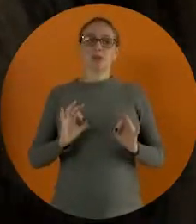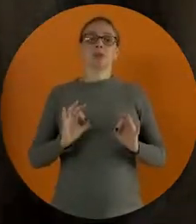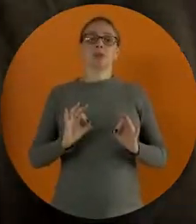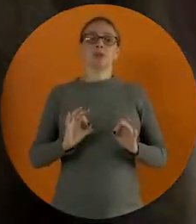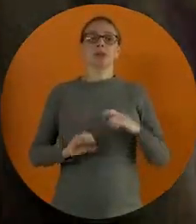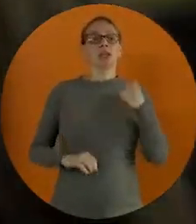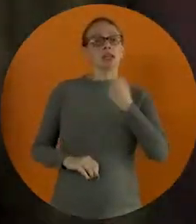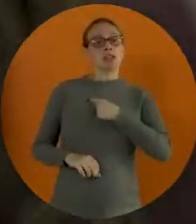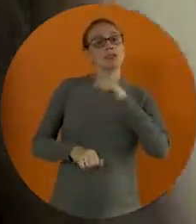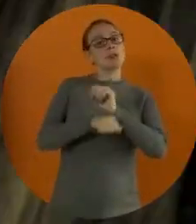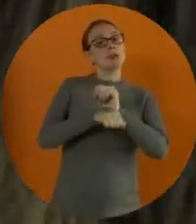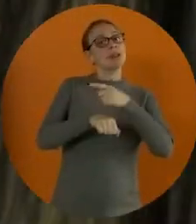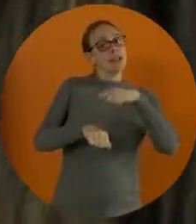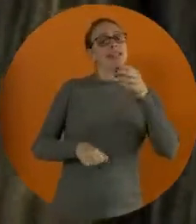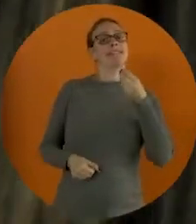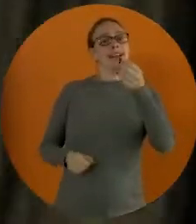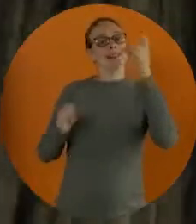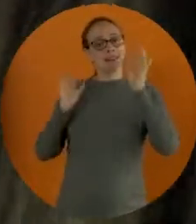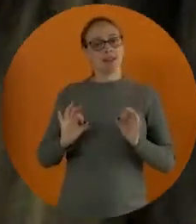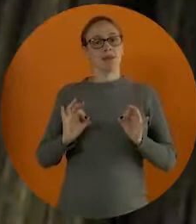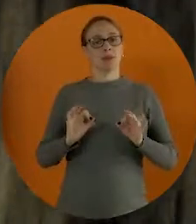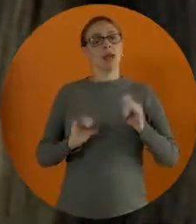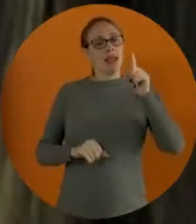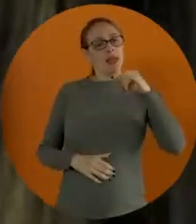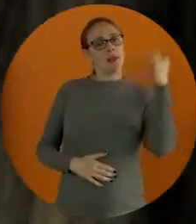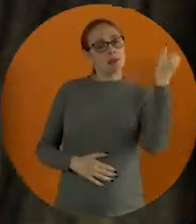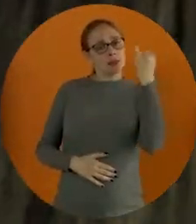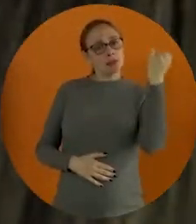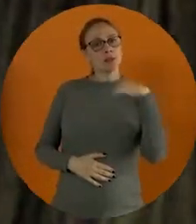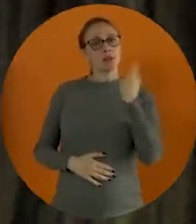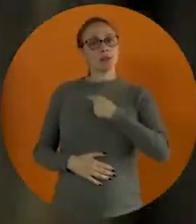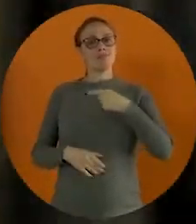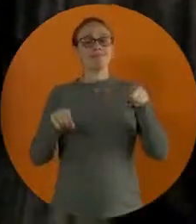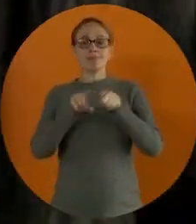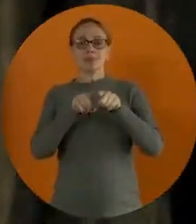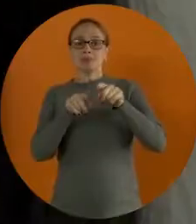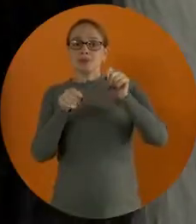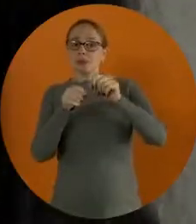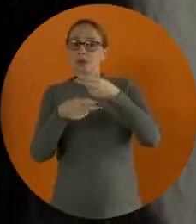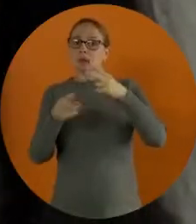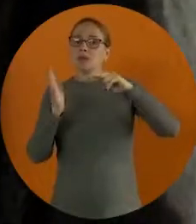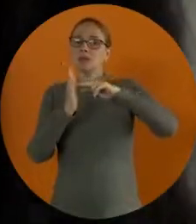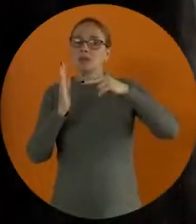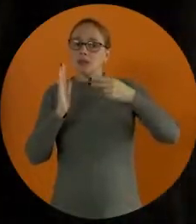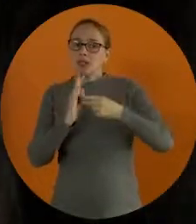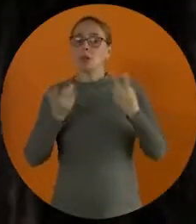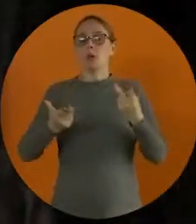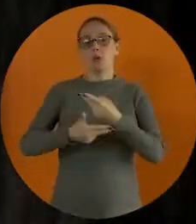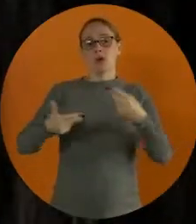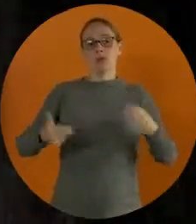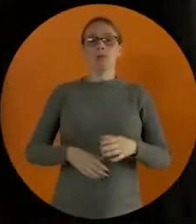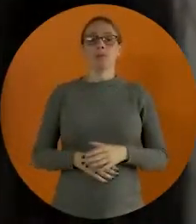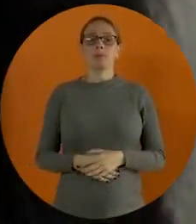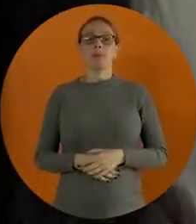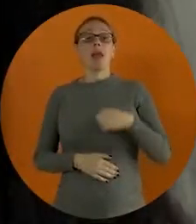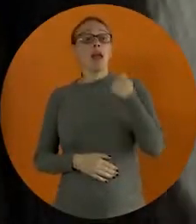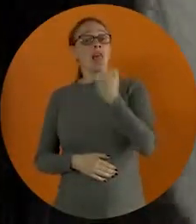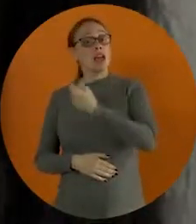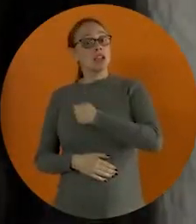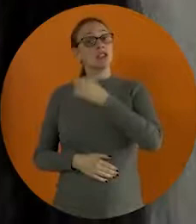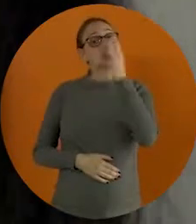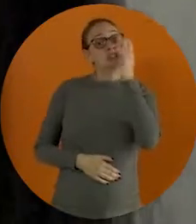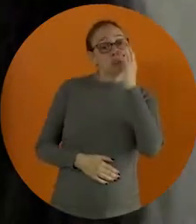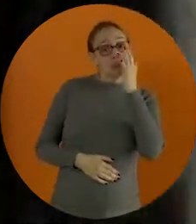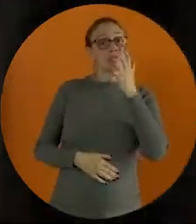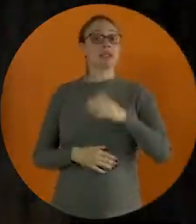certo, mais do que a gente esperava que ia dar. É muito importante para nós também fazer algo que vai significar alguma coisa. A gente fez numa obra inspirada, né, que